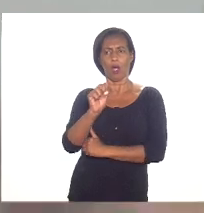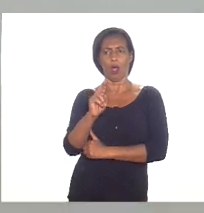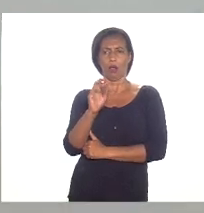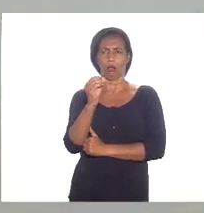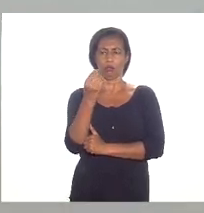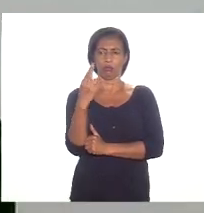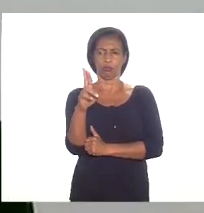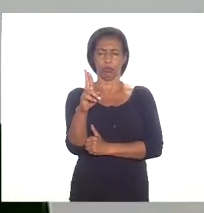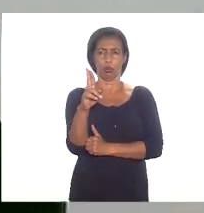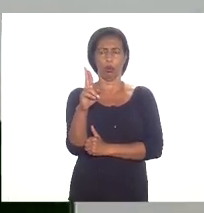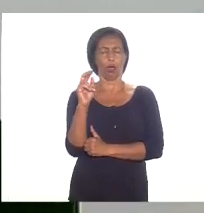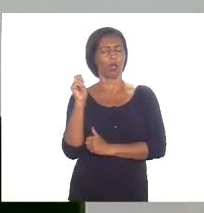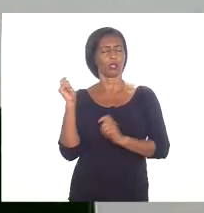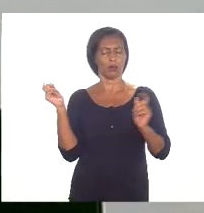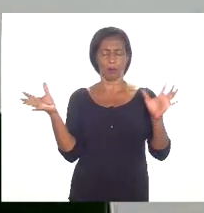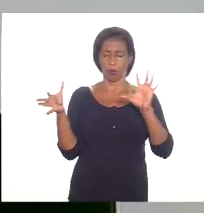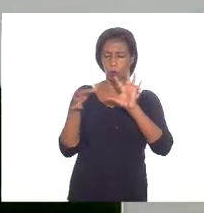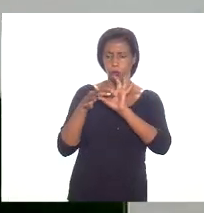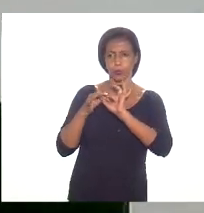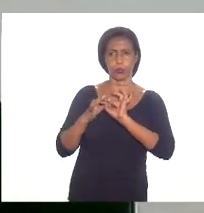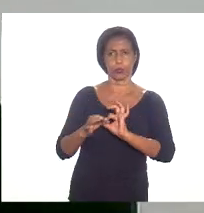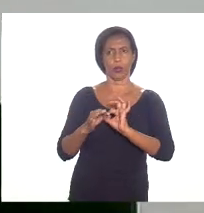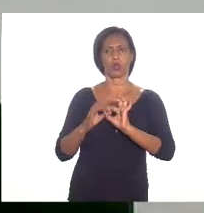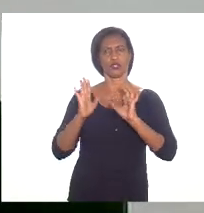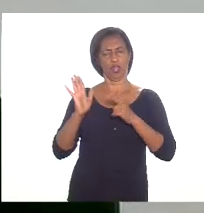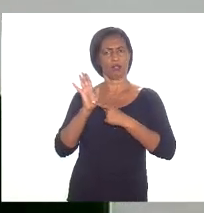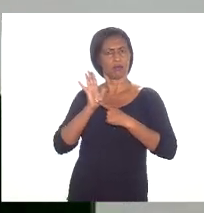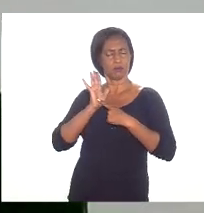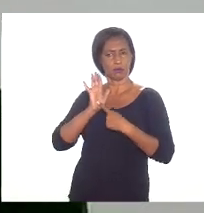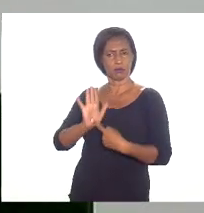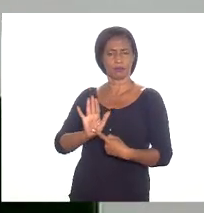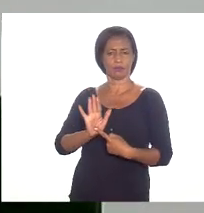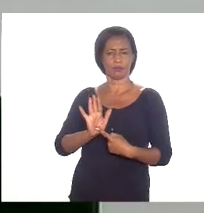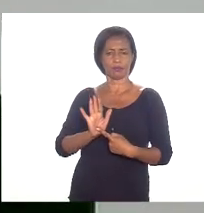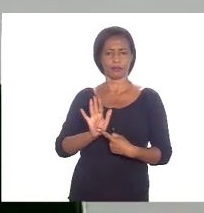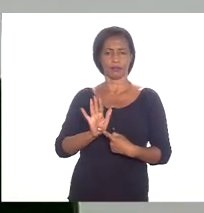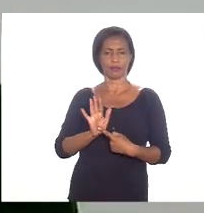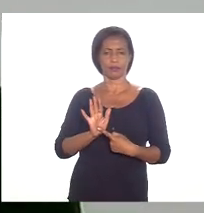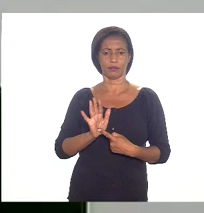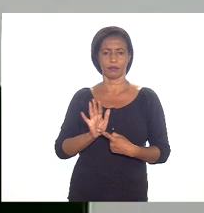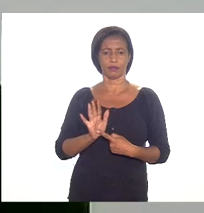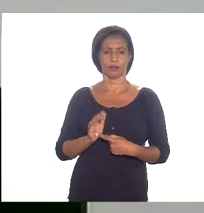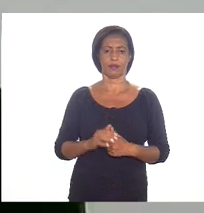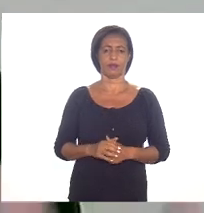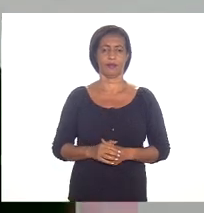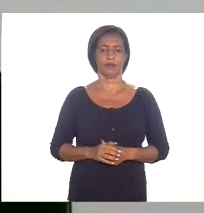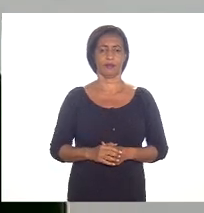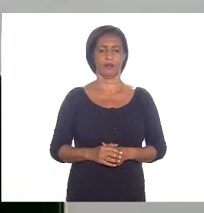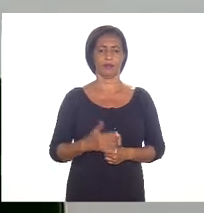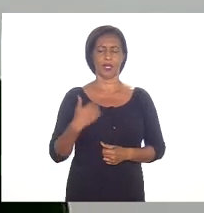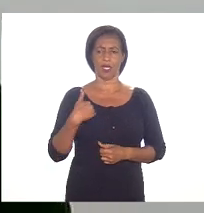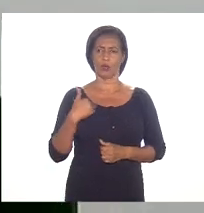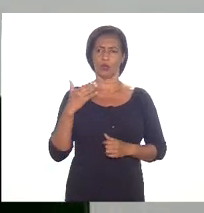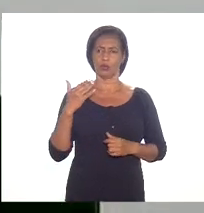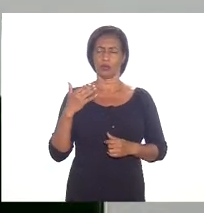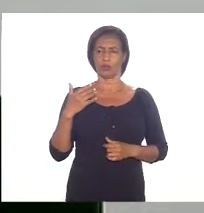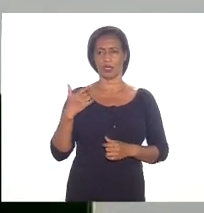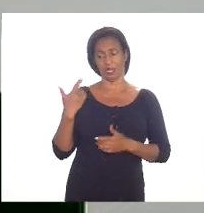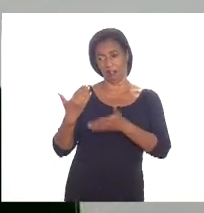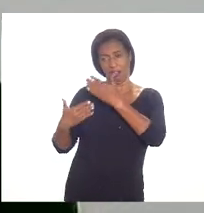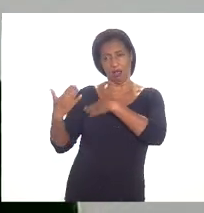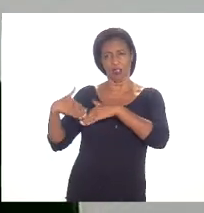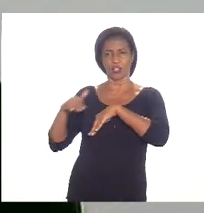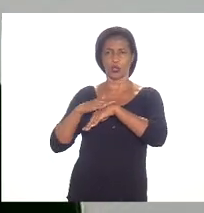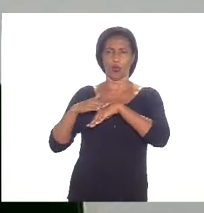é posterior. Foi apresentado e deveria ser anexado. Enfim, eu tentei falar agora há pouco com o deputado Dionísio